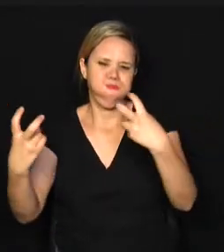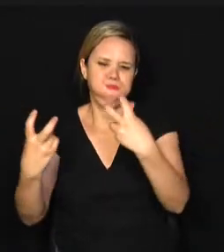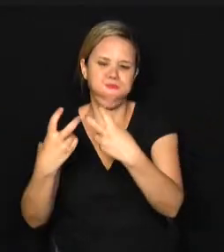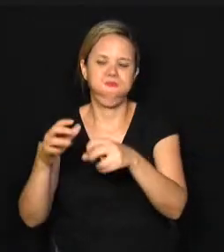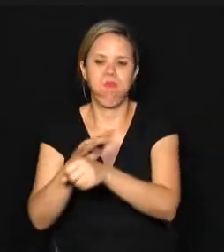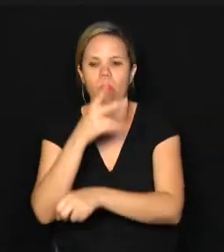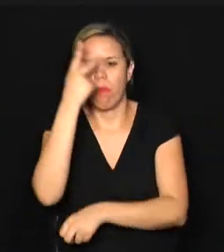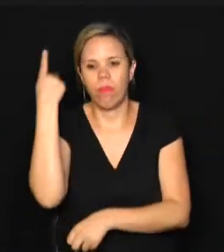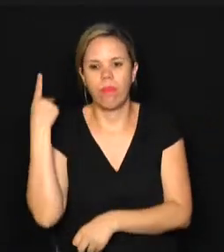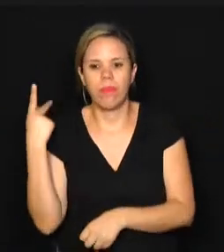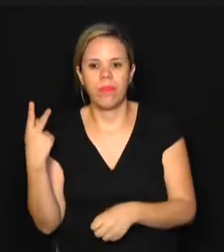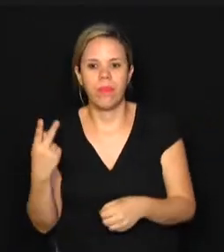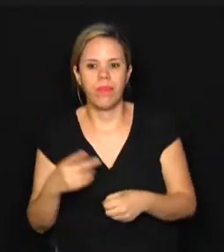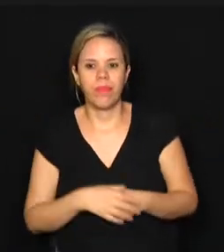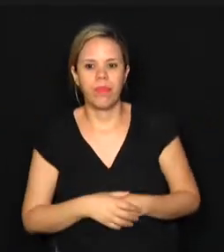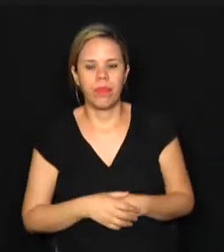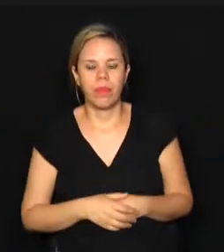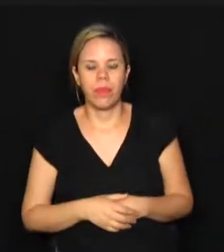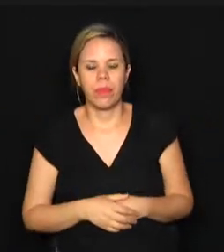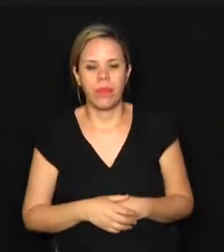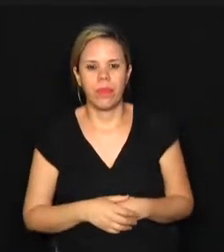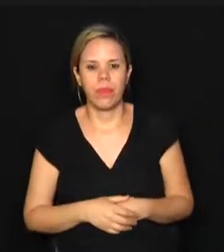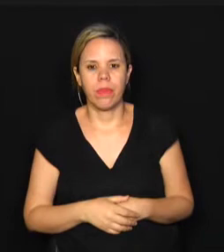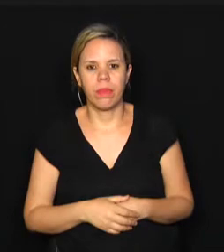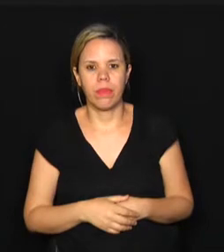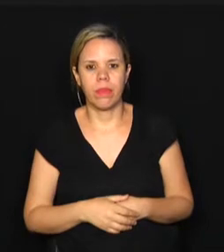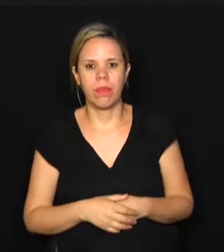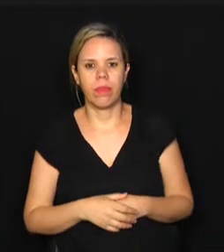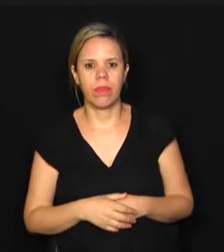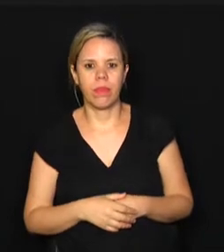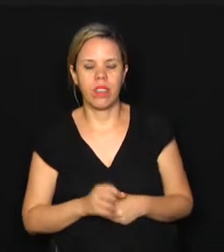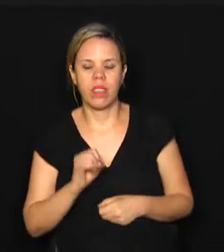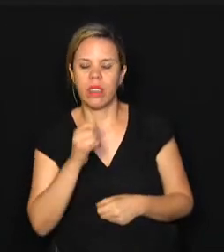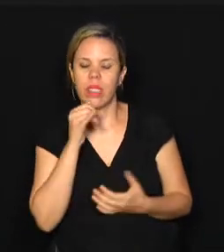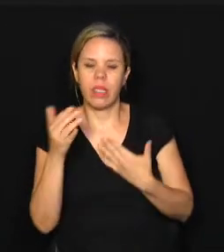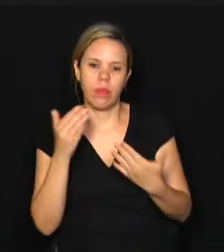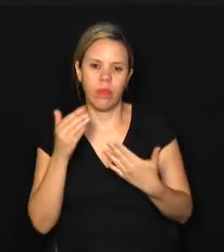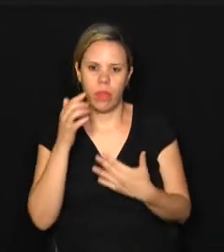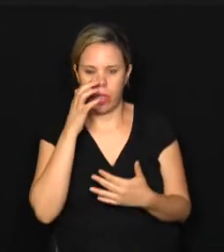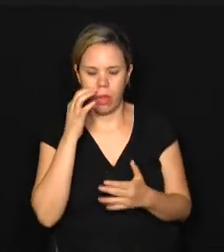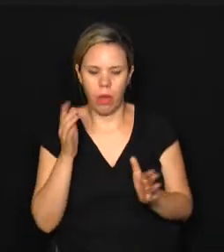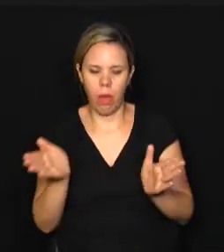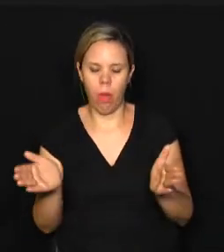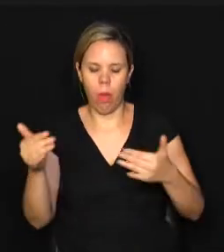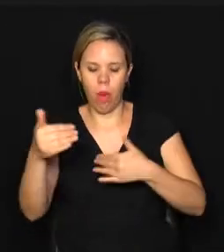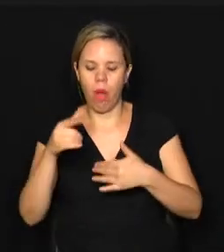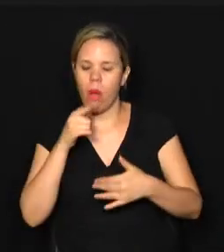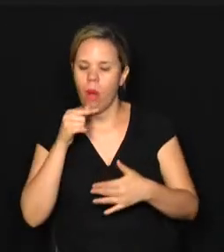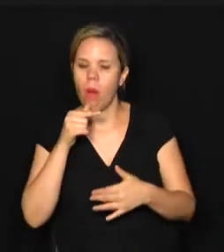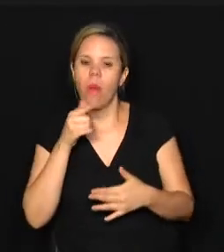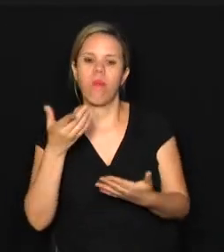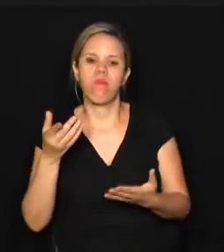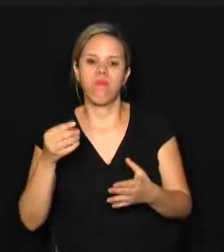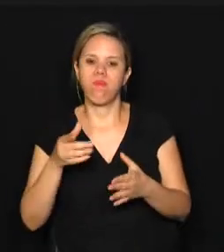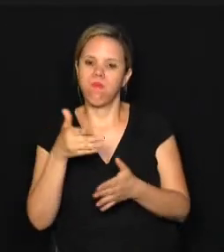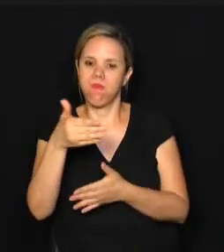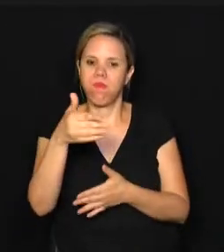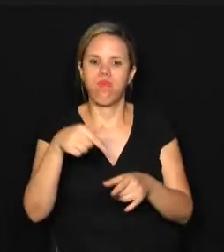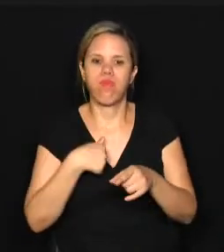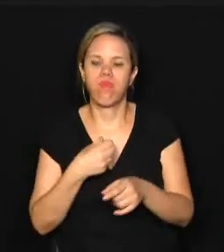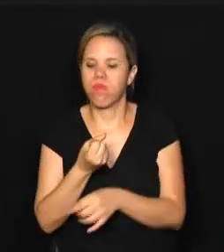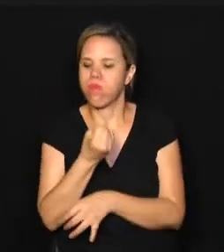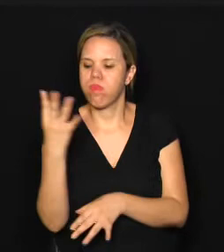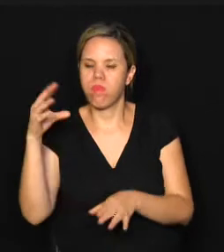tamanho. E se o estádio do Maracanã fosse um aquário, a gente conseguiria, com o volume dessa barragem,